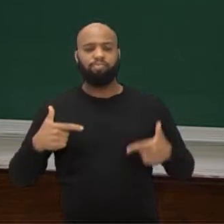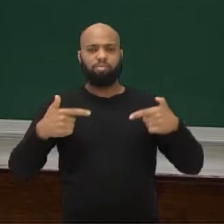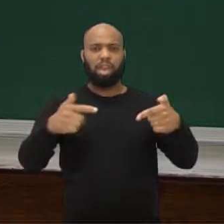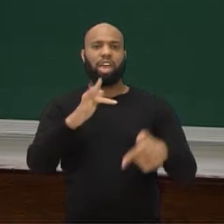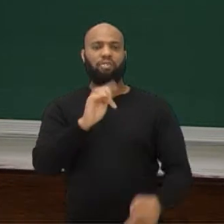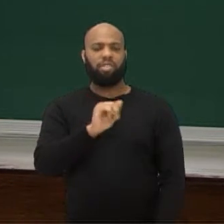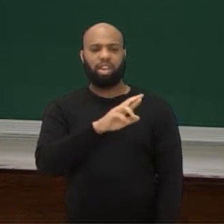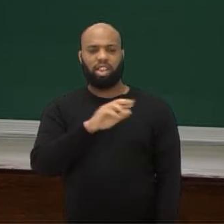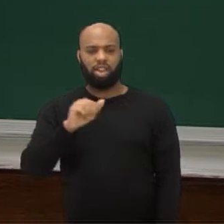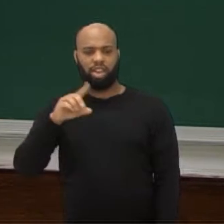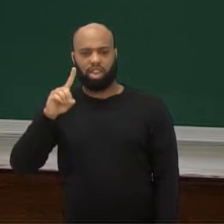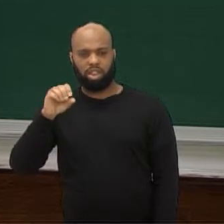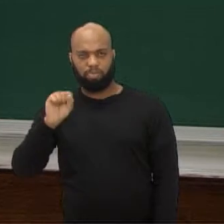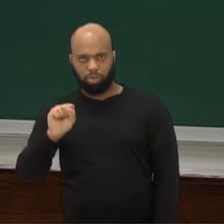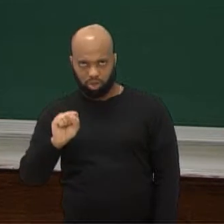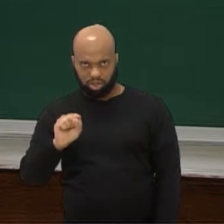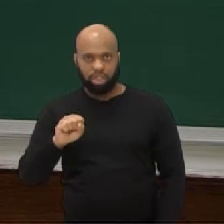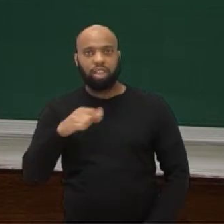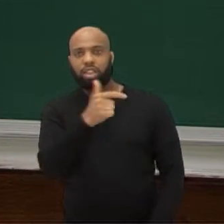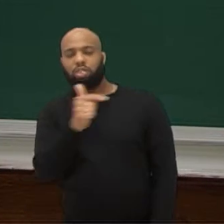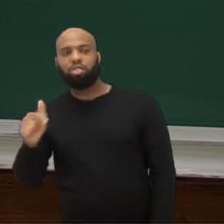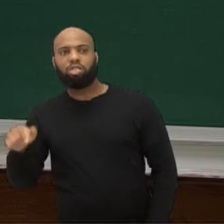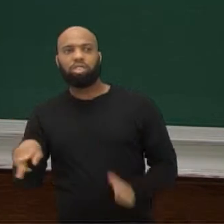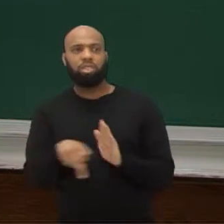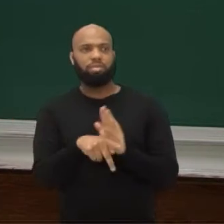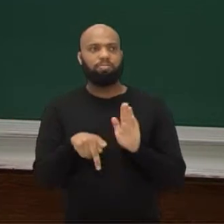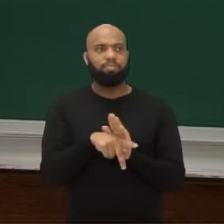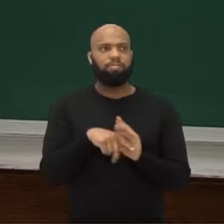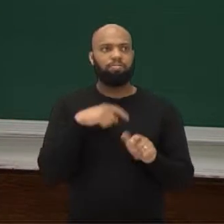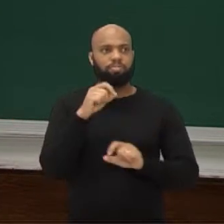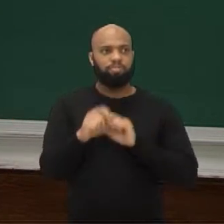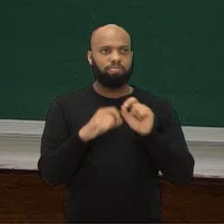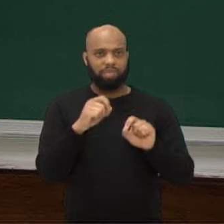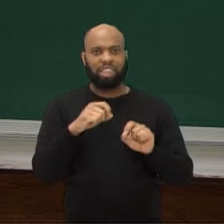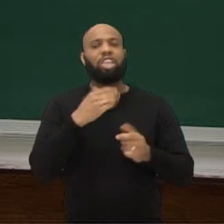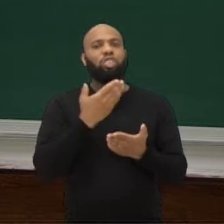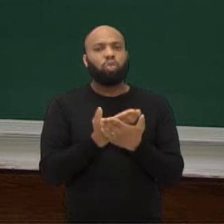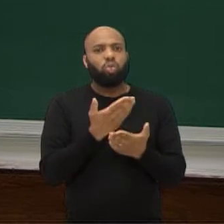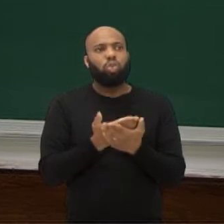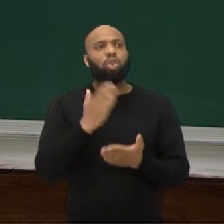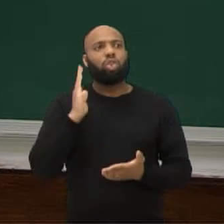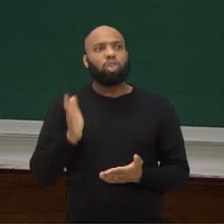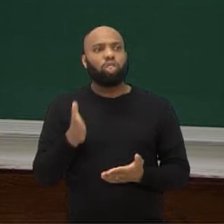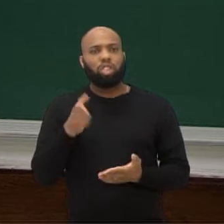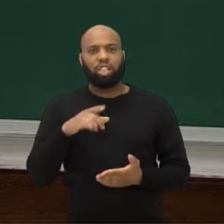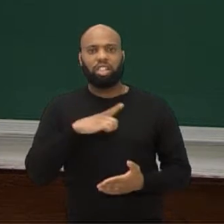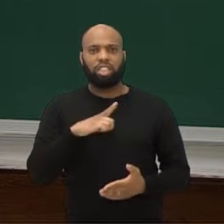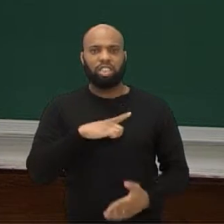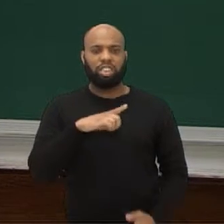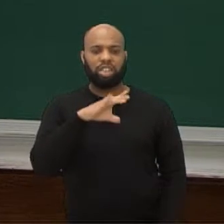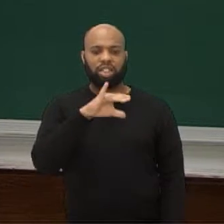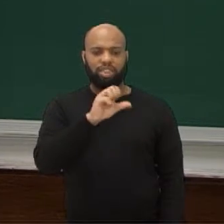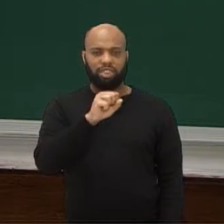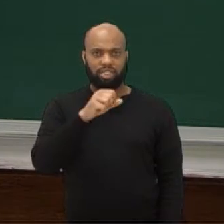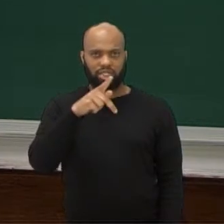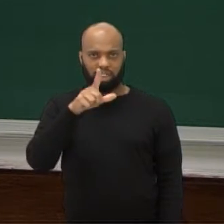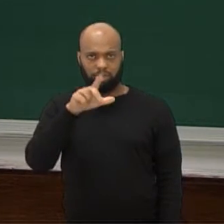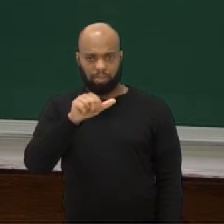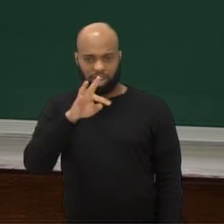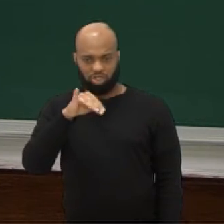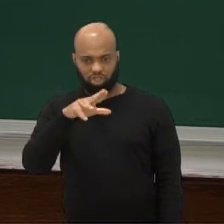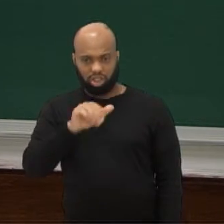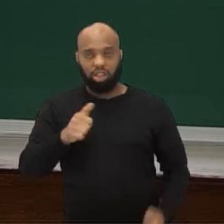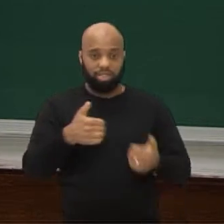Farrapos, não tinha mais a Cisplatina. Por quê? Nós estudamos que a Cisplatina separou-se do Brasil